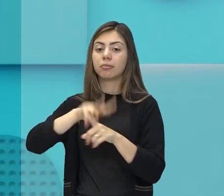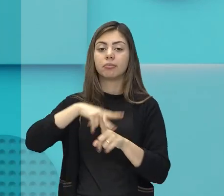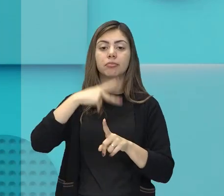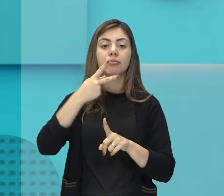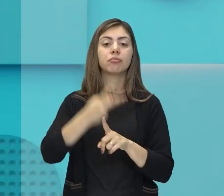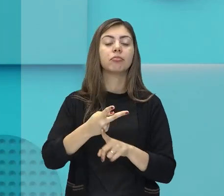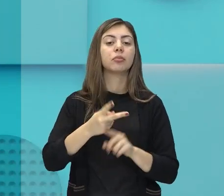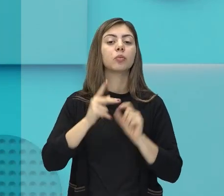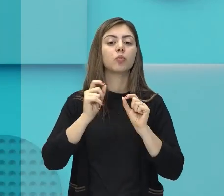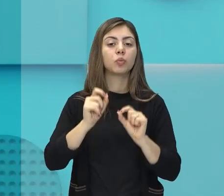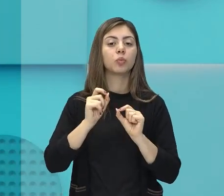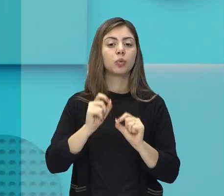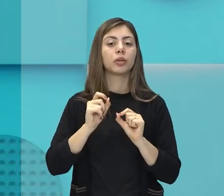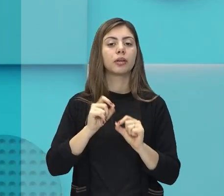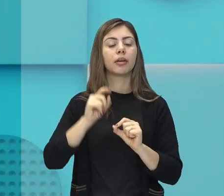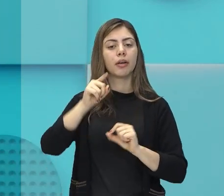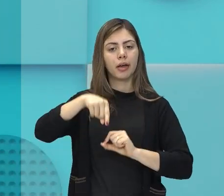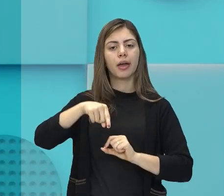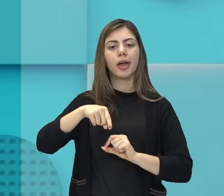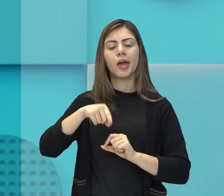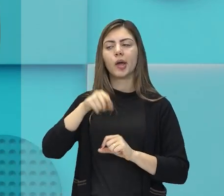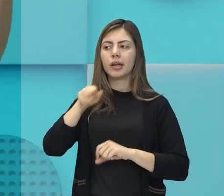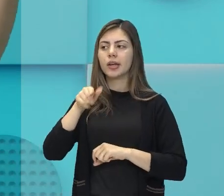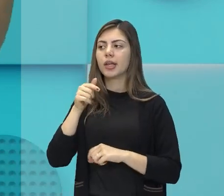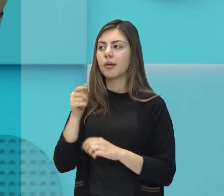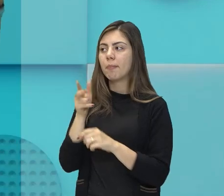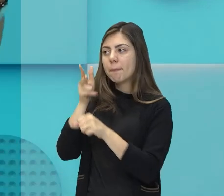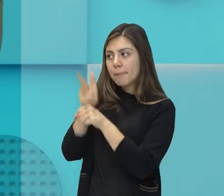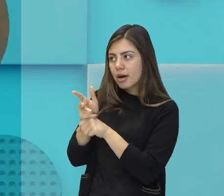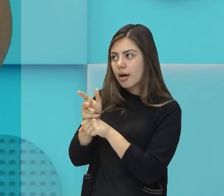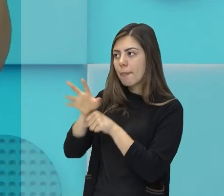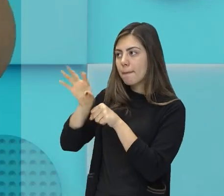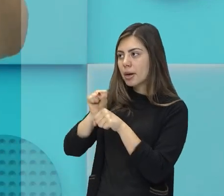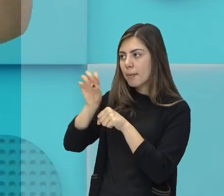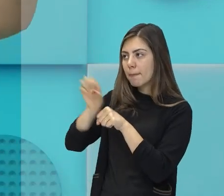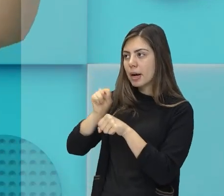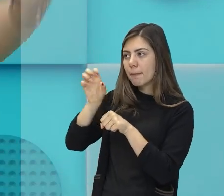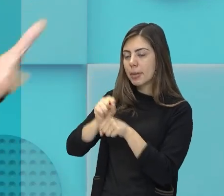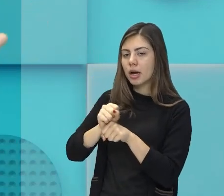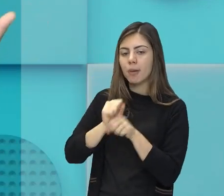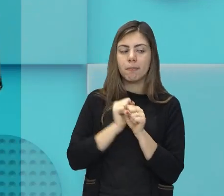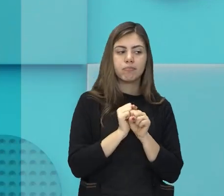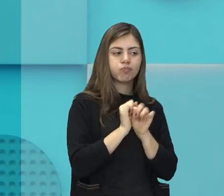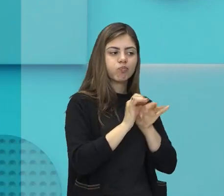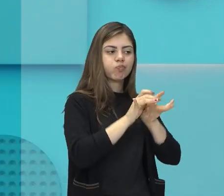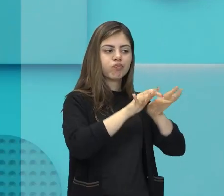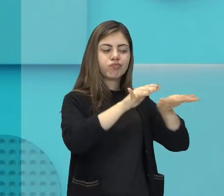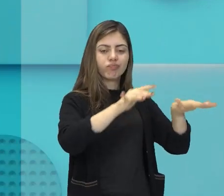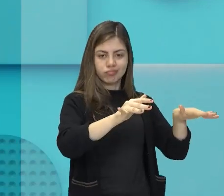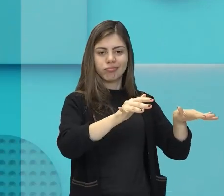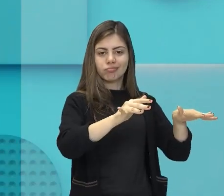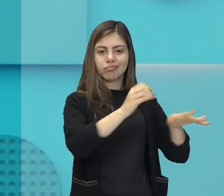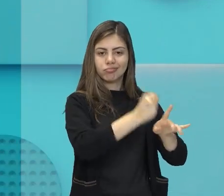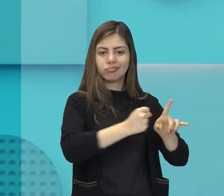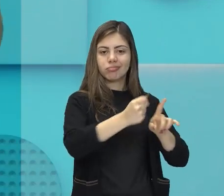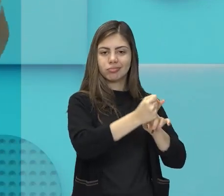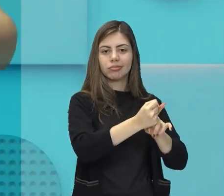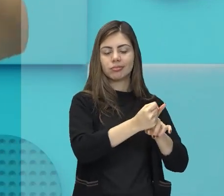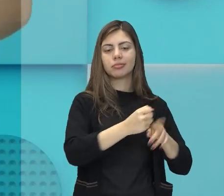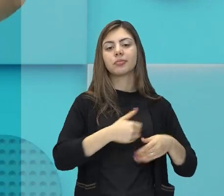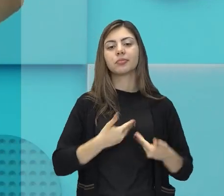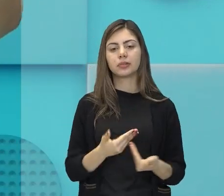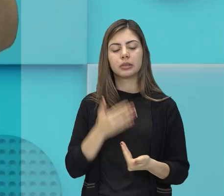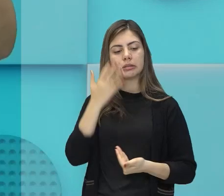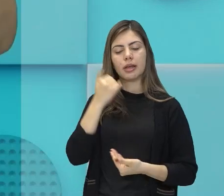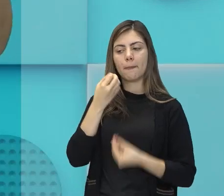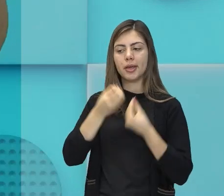depois ter ali, por meio daquele registro, formas de publicar aquela entrevista, né? Eu